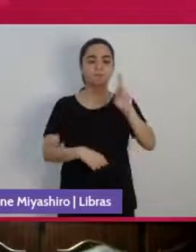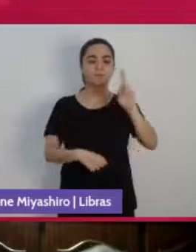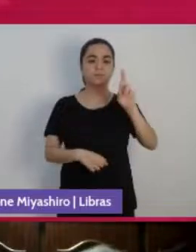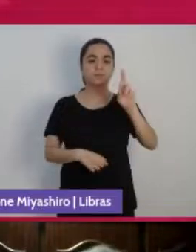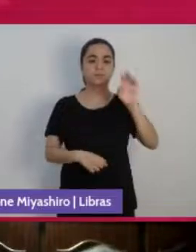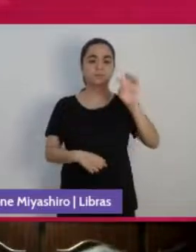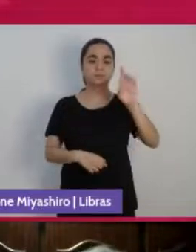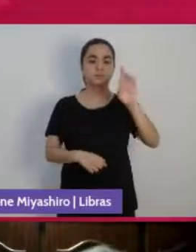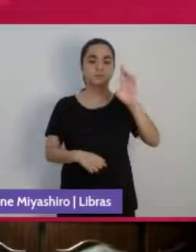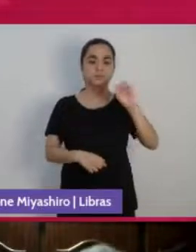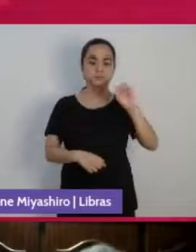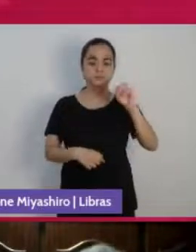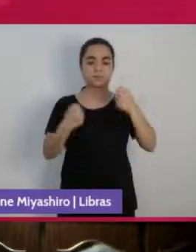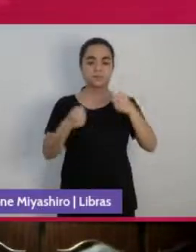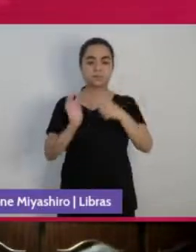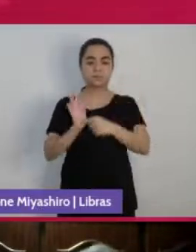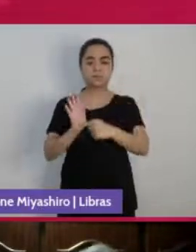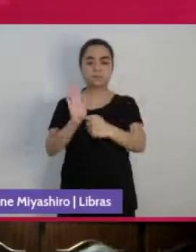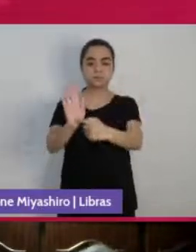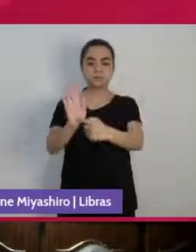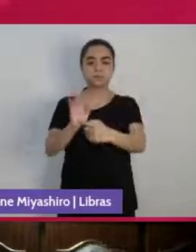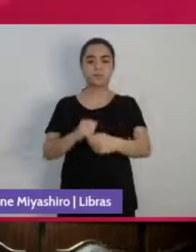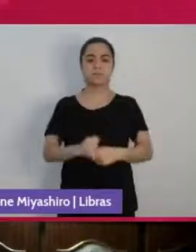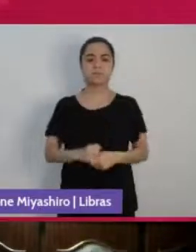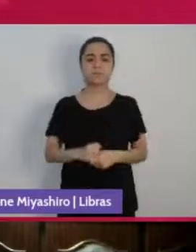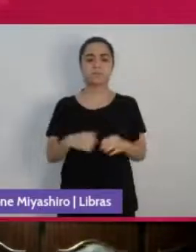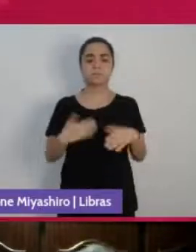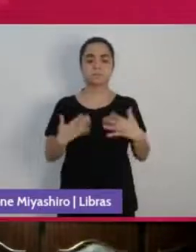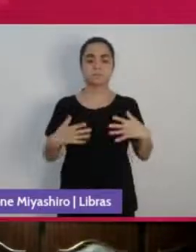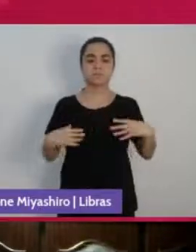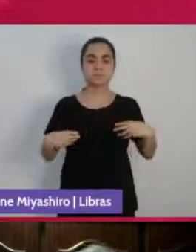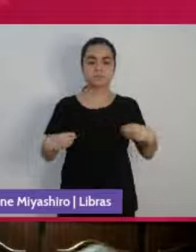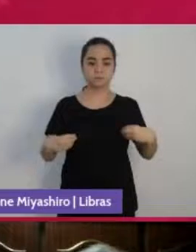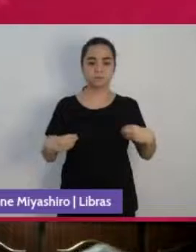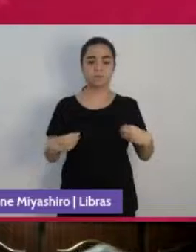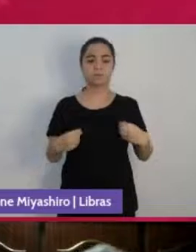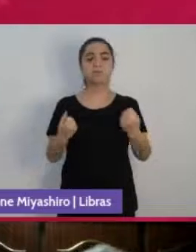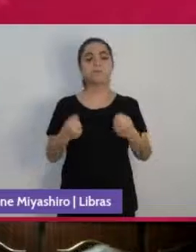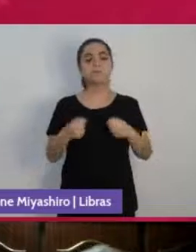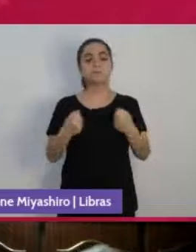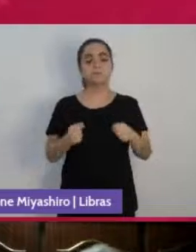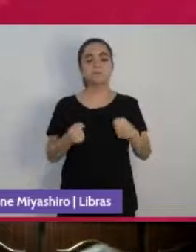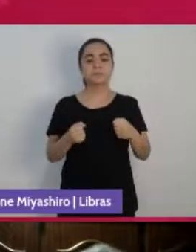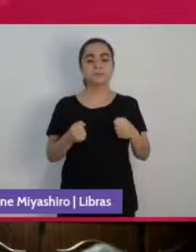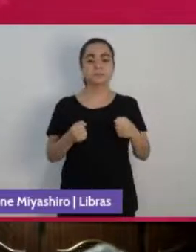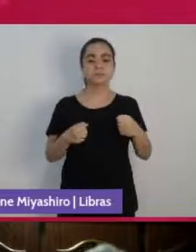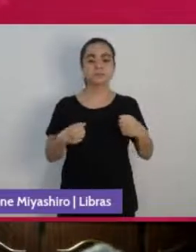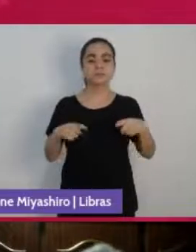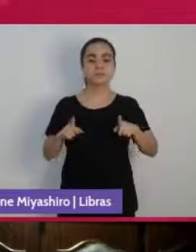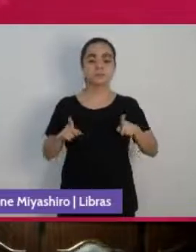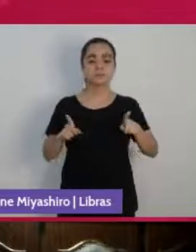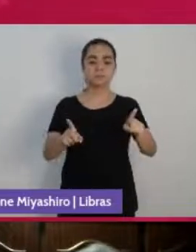precisa aparecer. E a papila, o peitoral, tem que estar paralela ao filme e a mama não pode